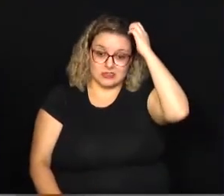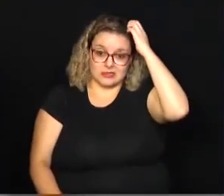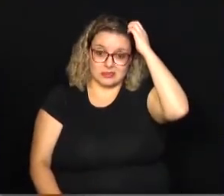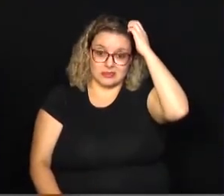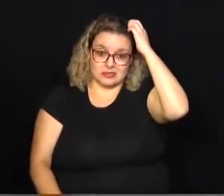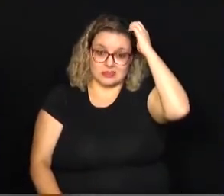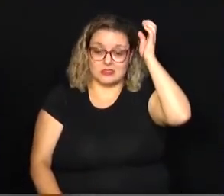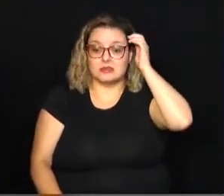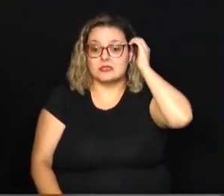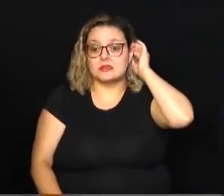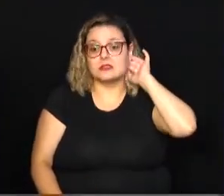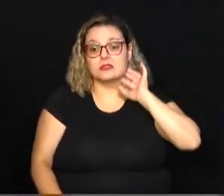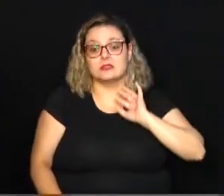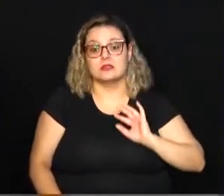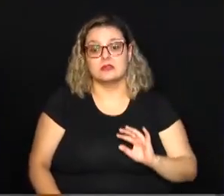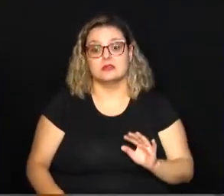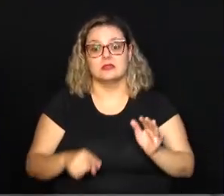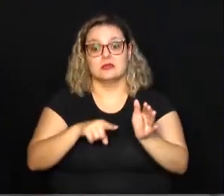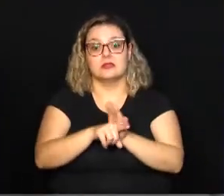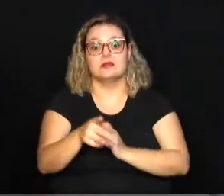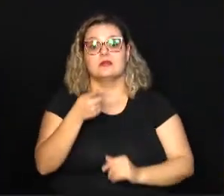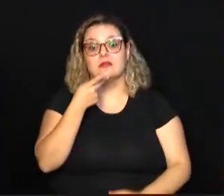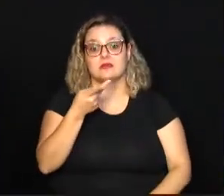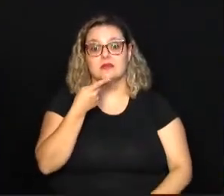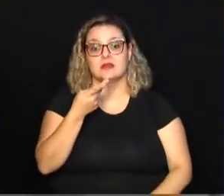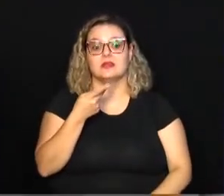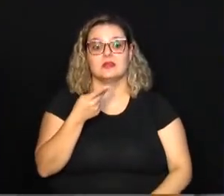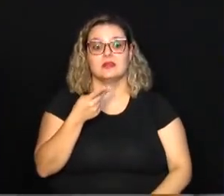E a primeira pergunta, falar do Estado.